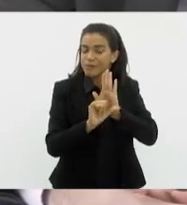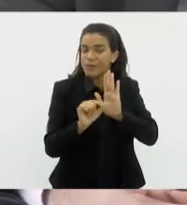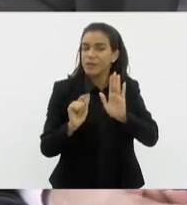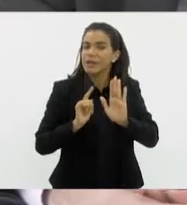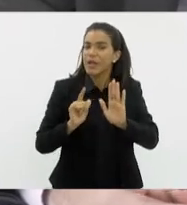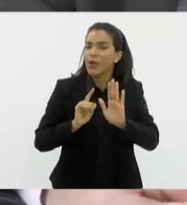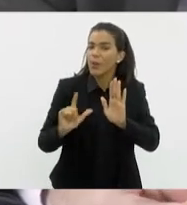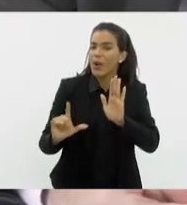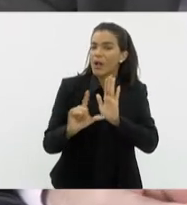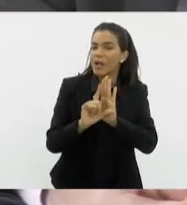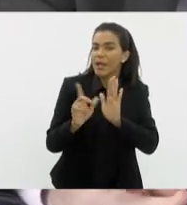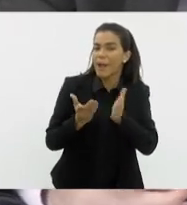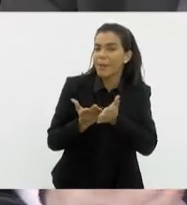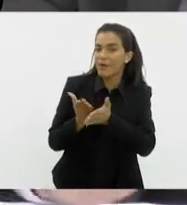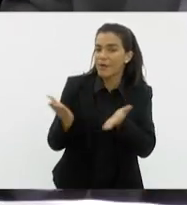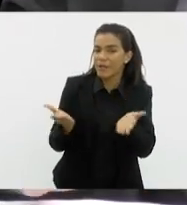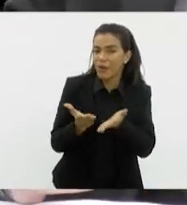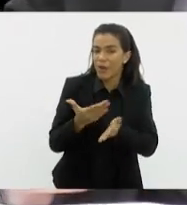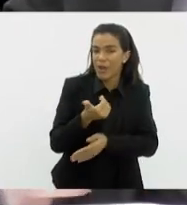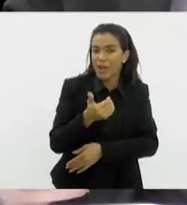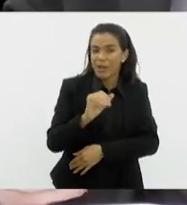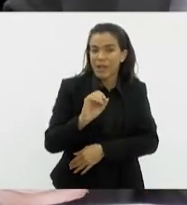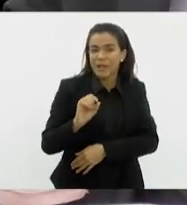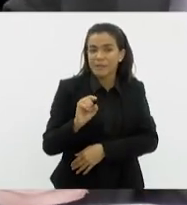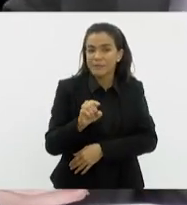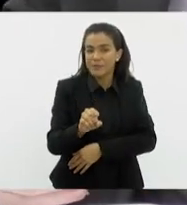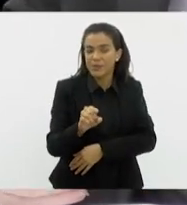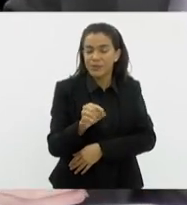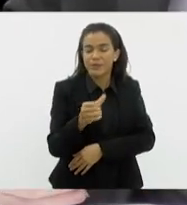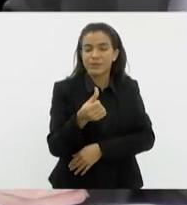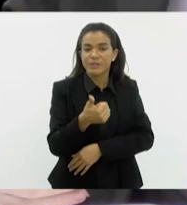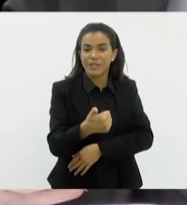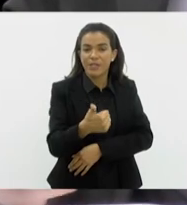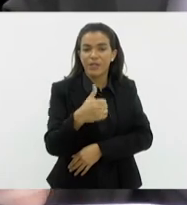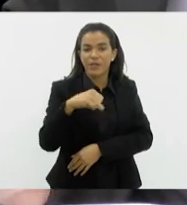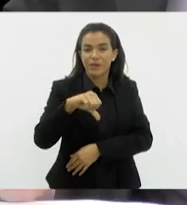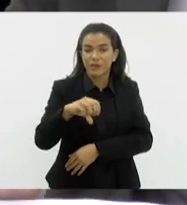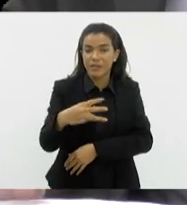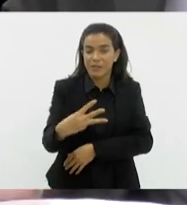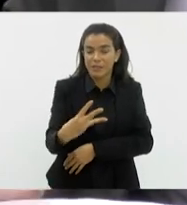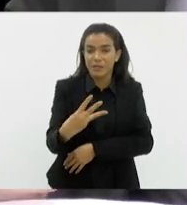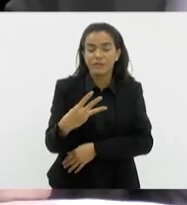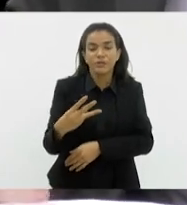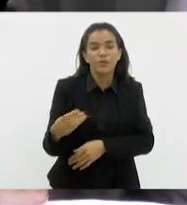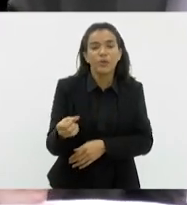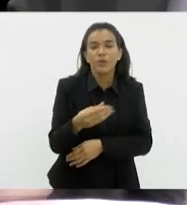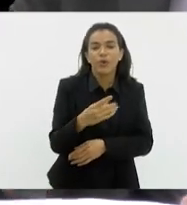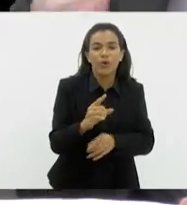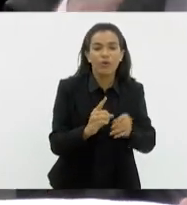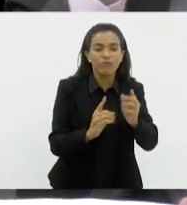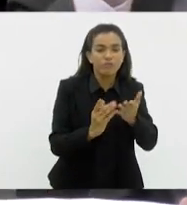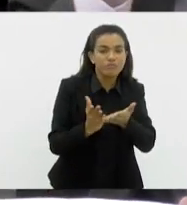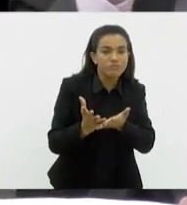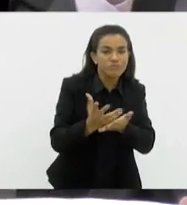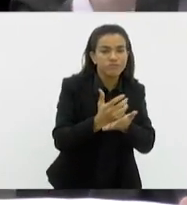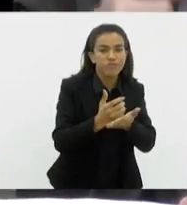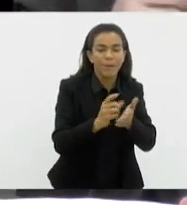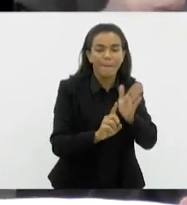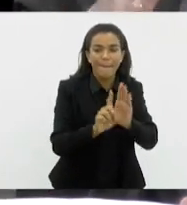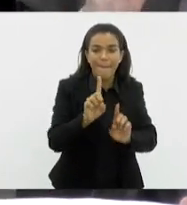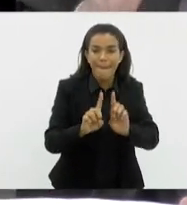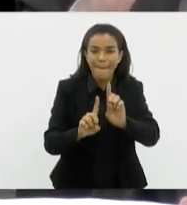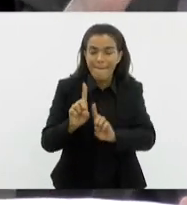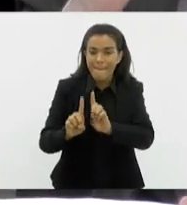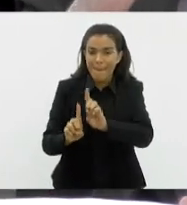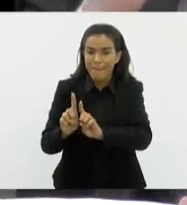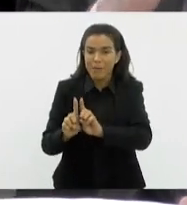lei que acabou de ser aprovada, a Lei 10.193, que institui o censo de déficit e inadequação habitacional. Essa lei